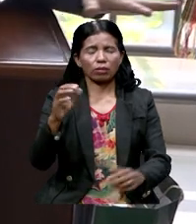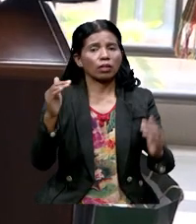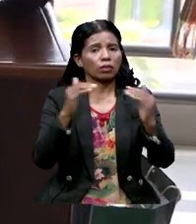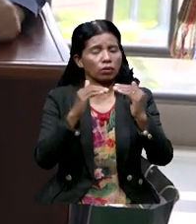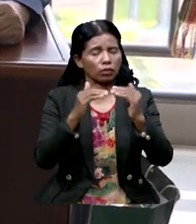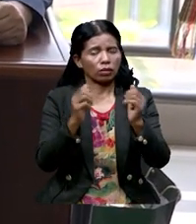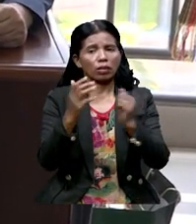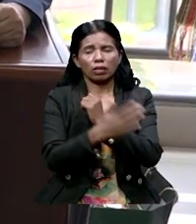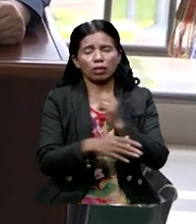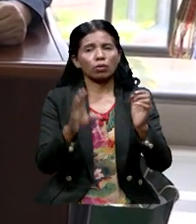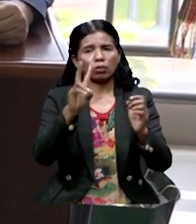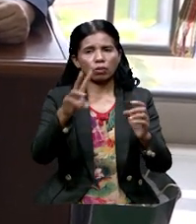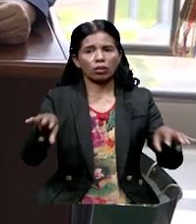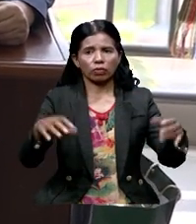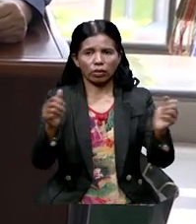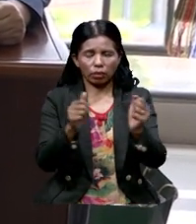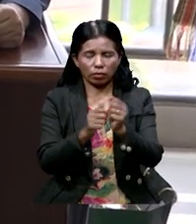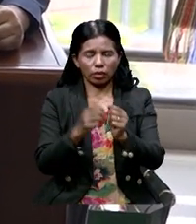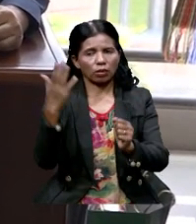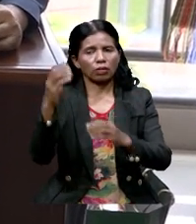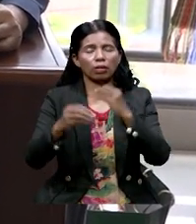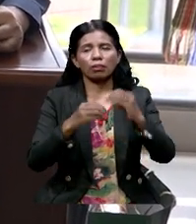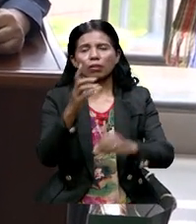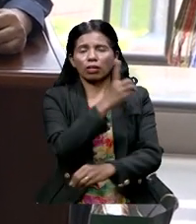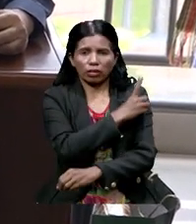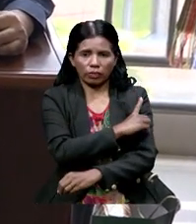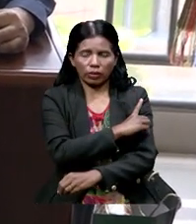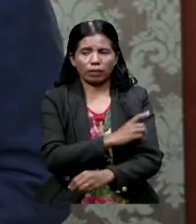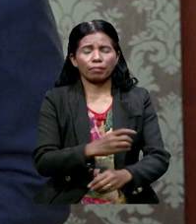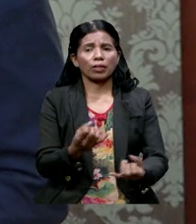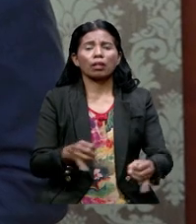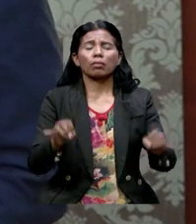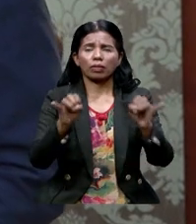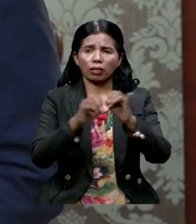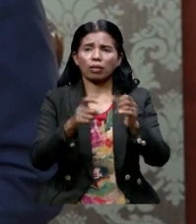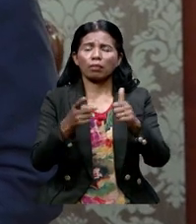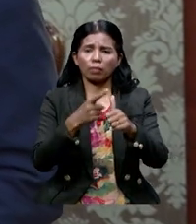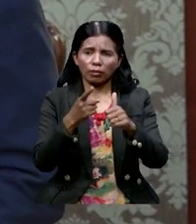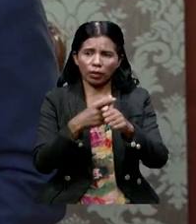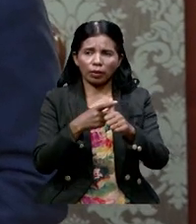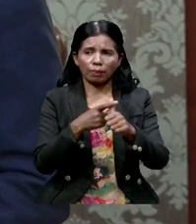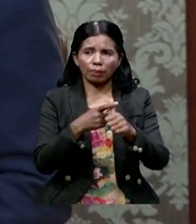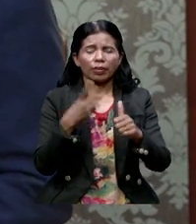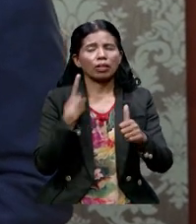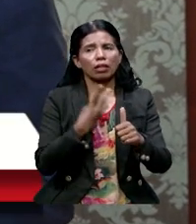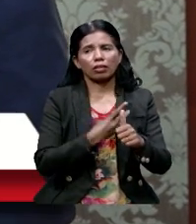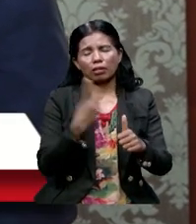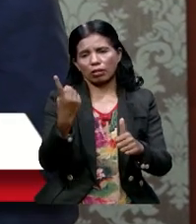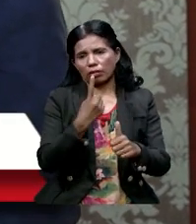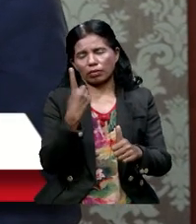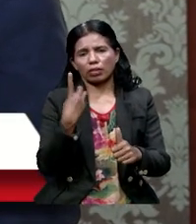São Rua Meta em cooperação e a área de defesa. Assunto importante, primeiro, Maca, Ita mantém Ita